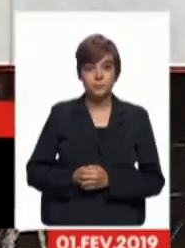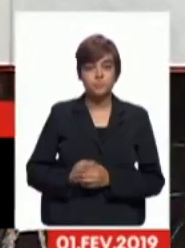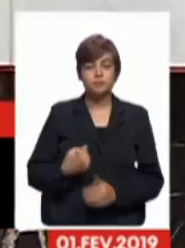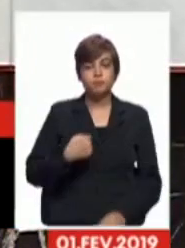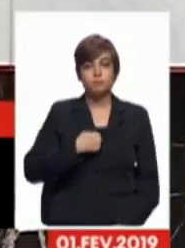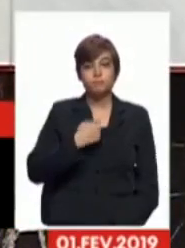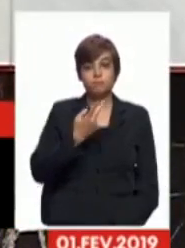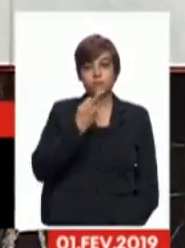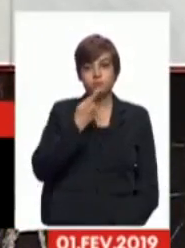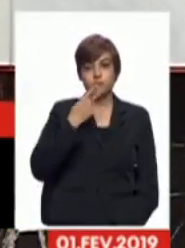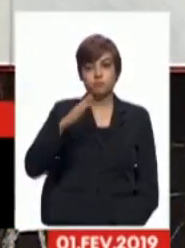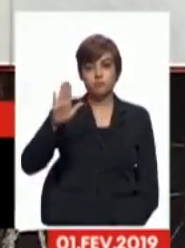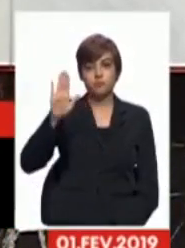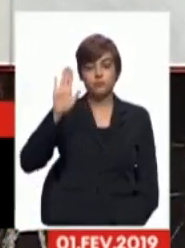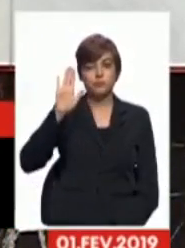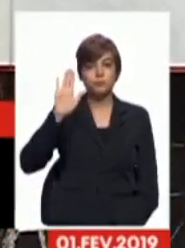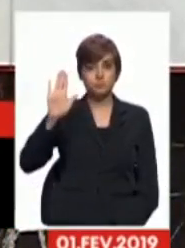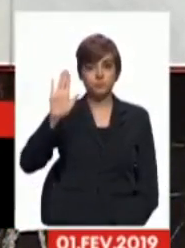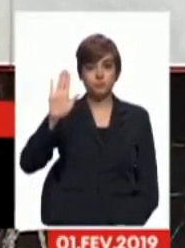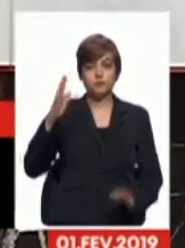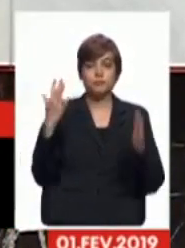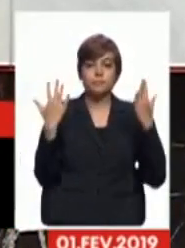Assim o prometo.